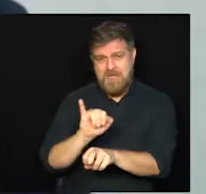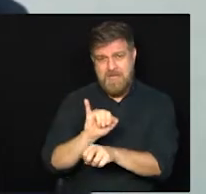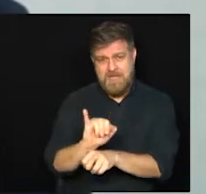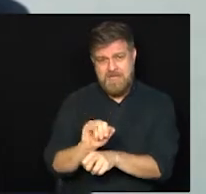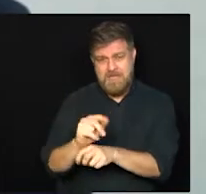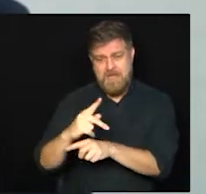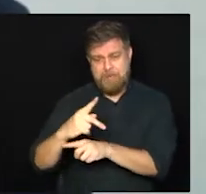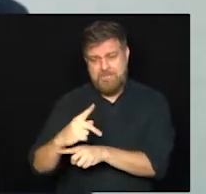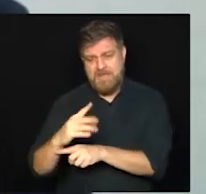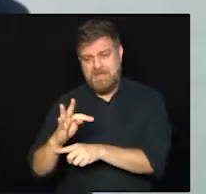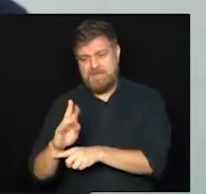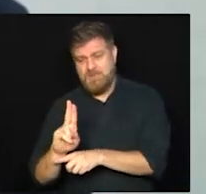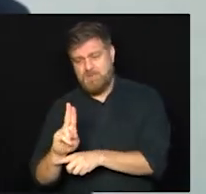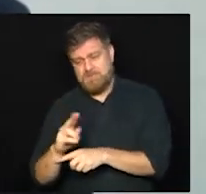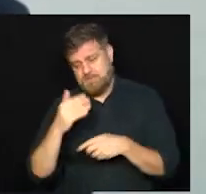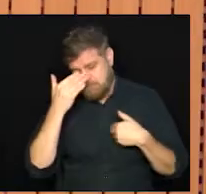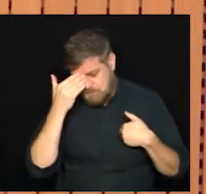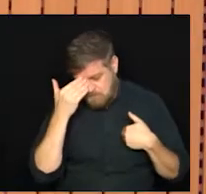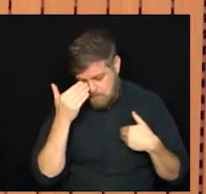Obrigado.